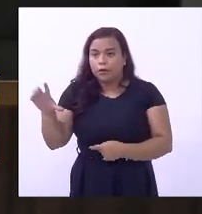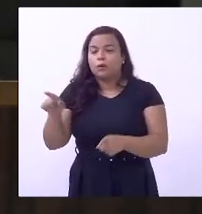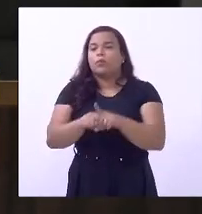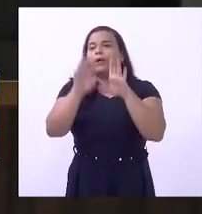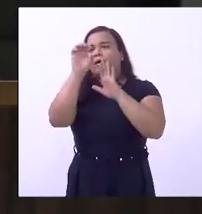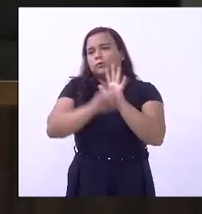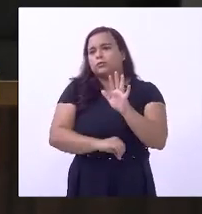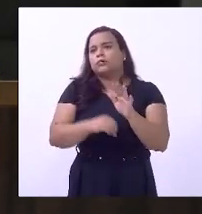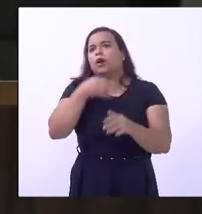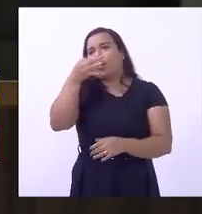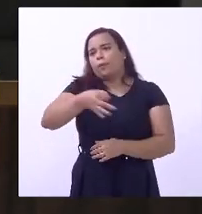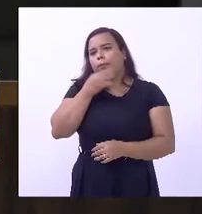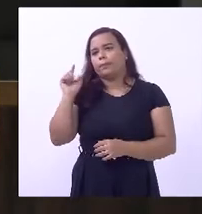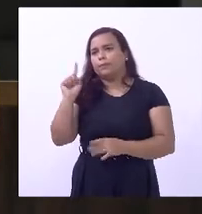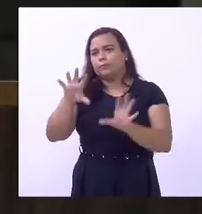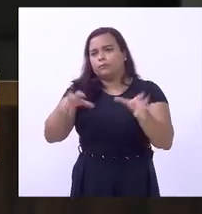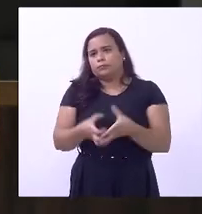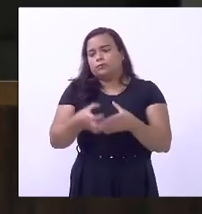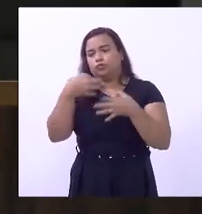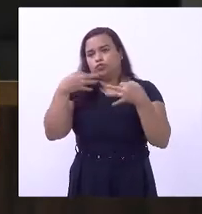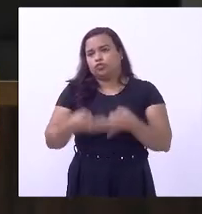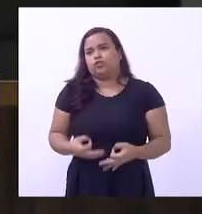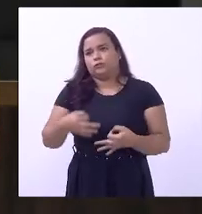Constituição e Justiça, deputado Márcio Pacheco.